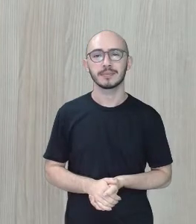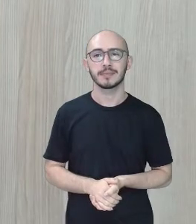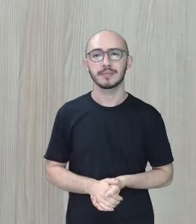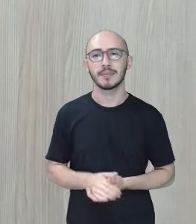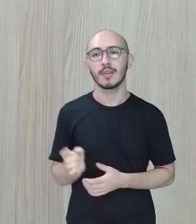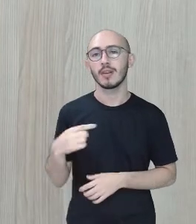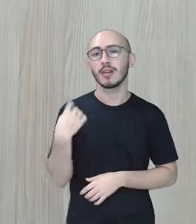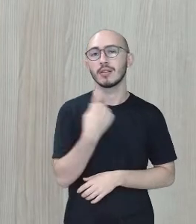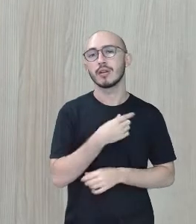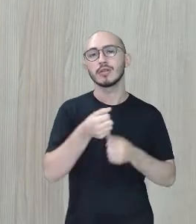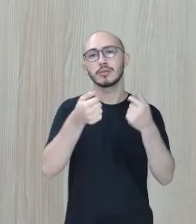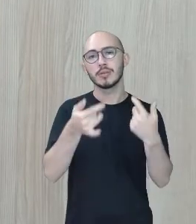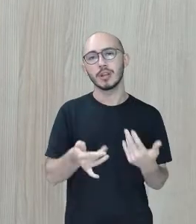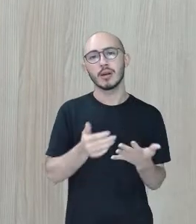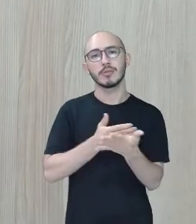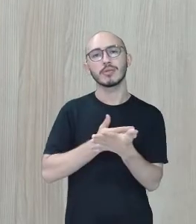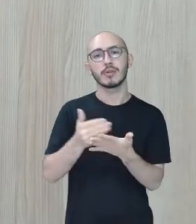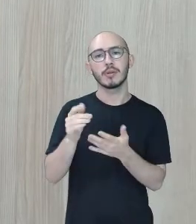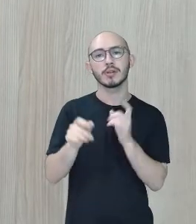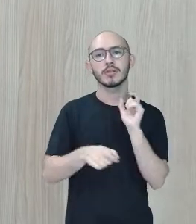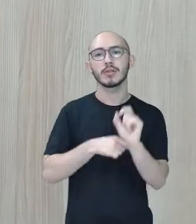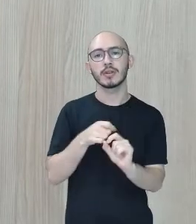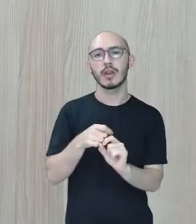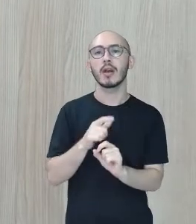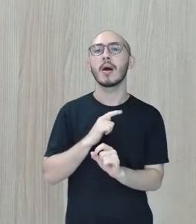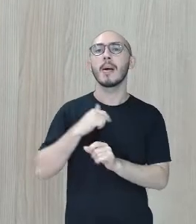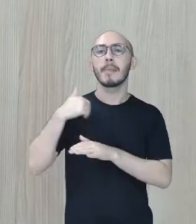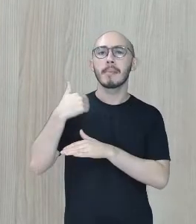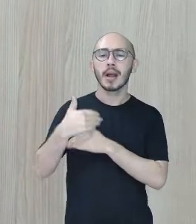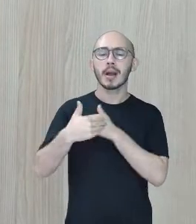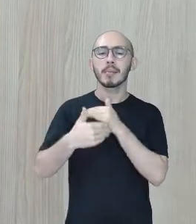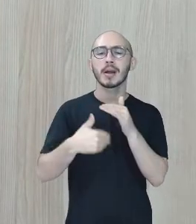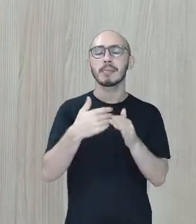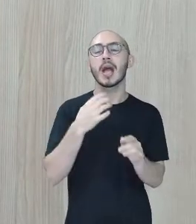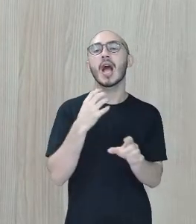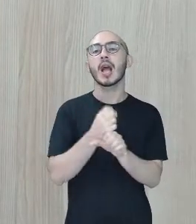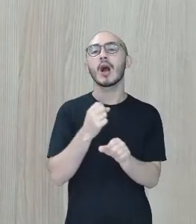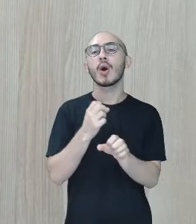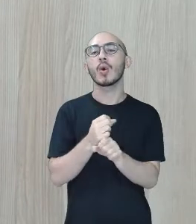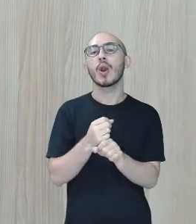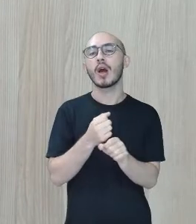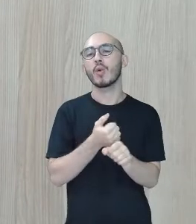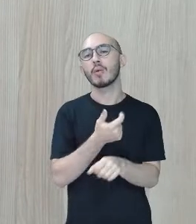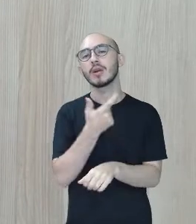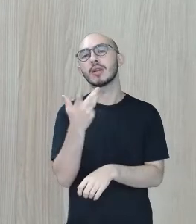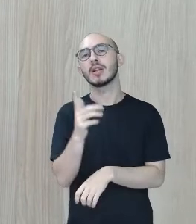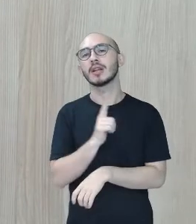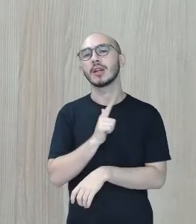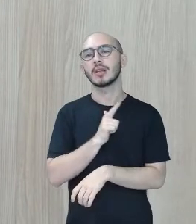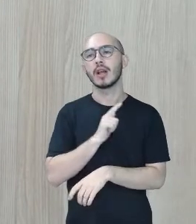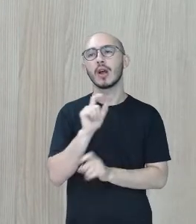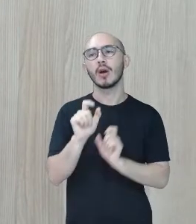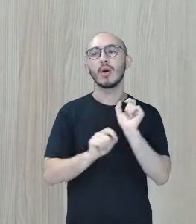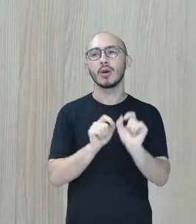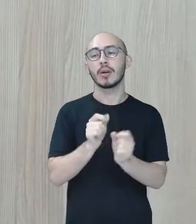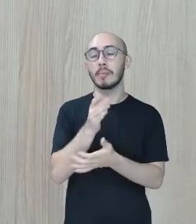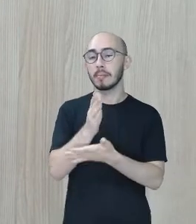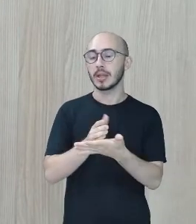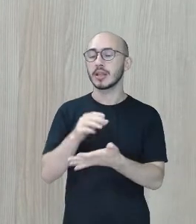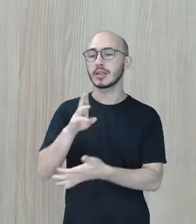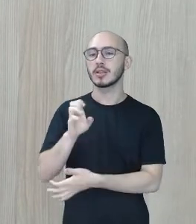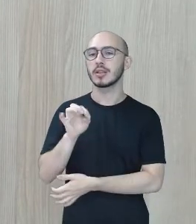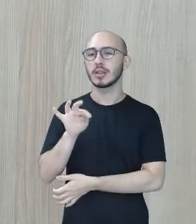a gente falou aí desde o comecinho, né, que esse processo de calcular os valores de medida de tendência central na